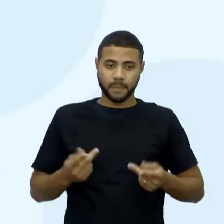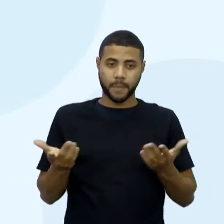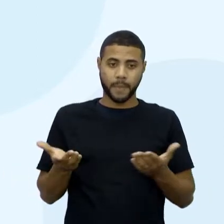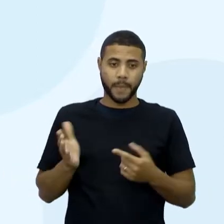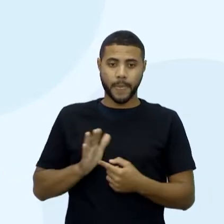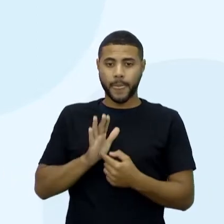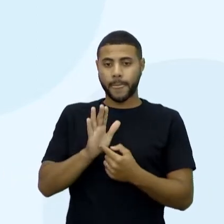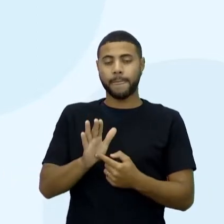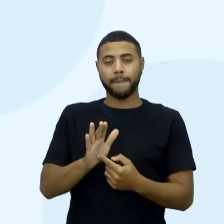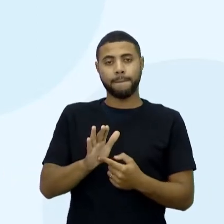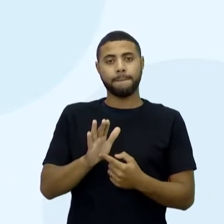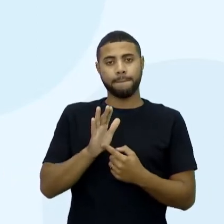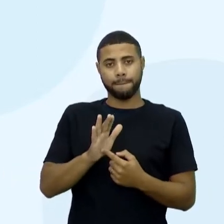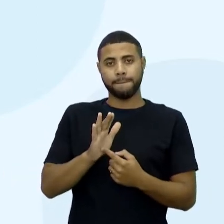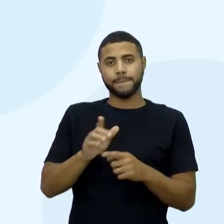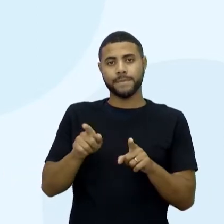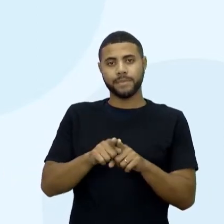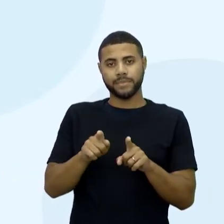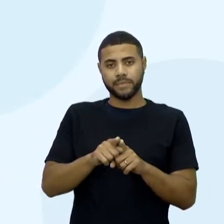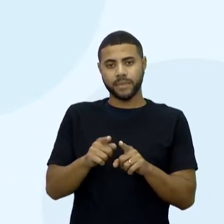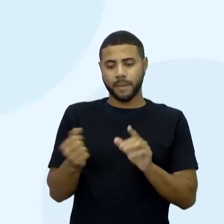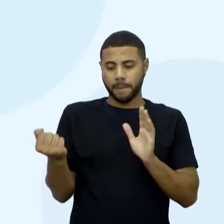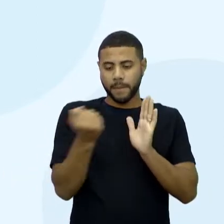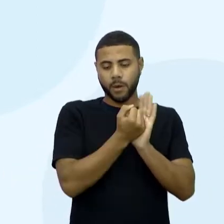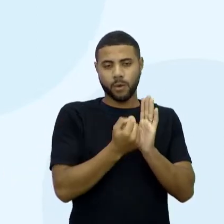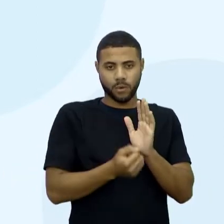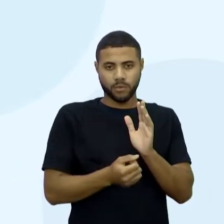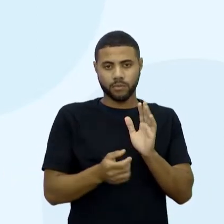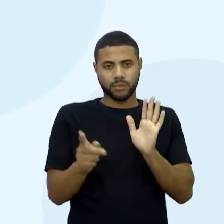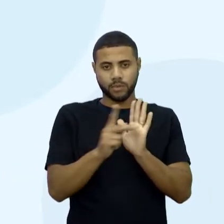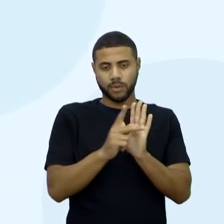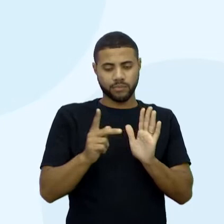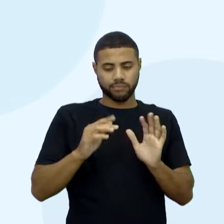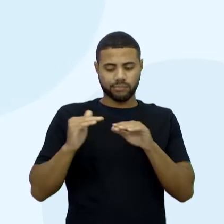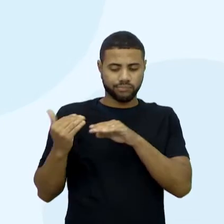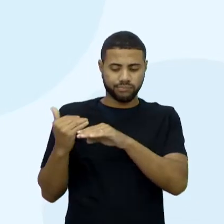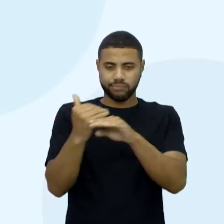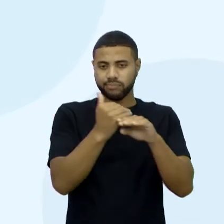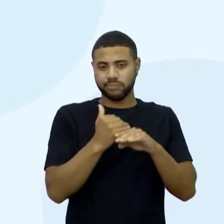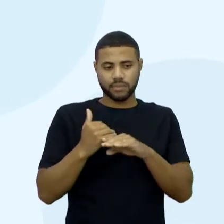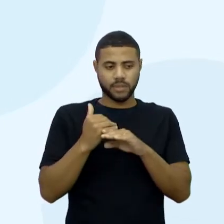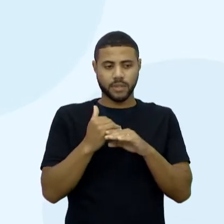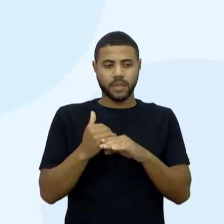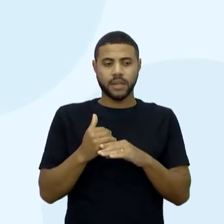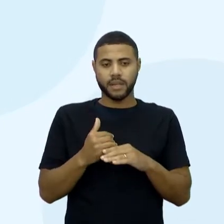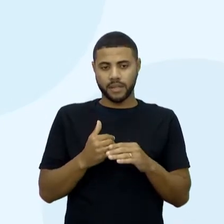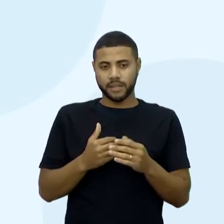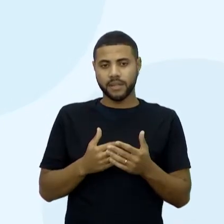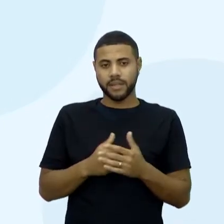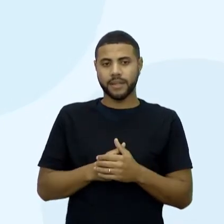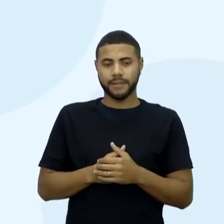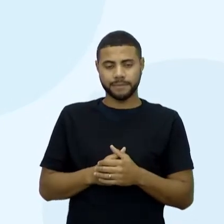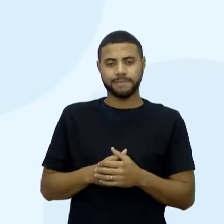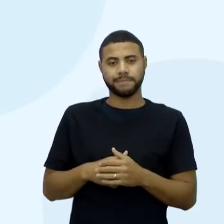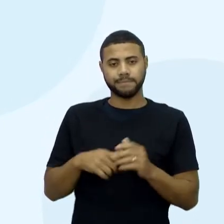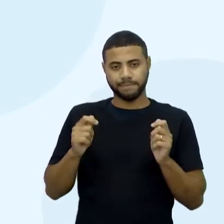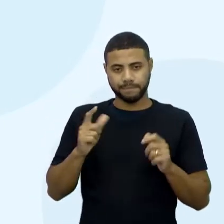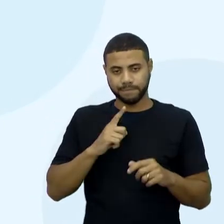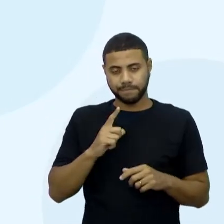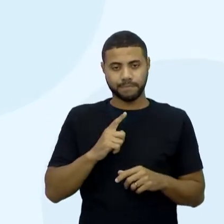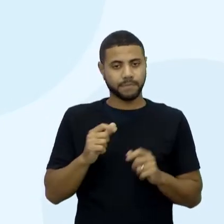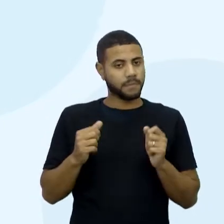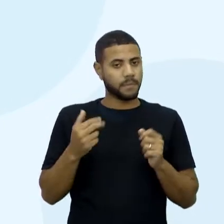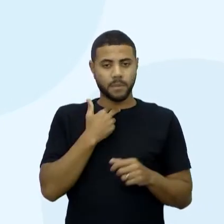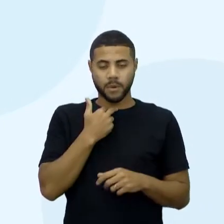sentido, constitui patrimônio comum da humanidade, enfatizando, contudo, que esta não pode